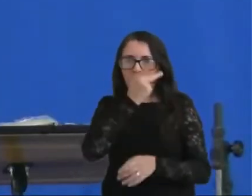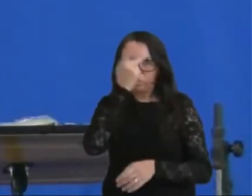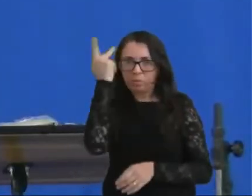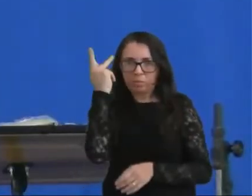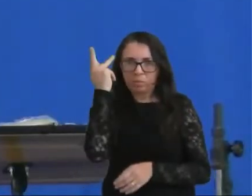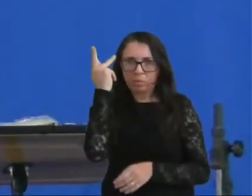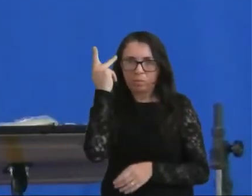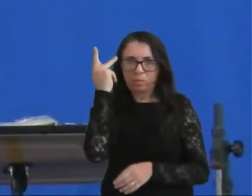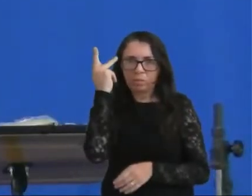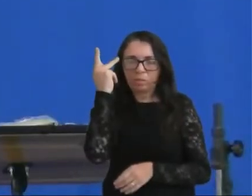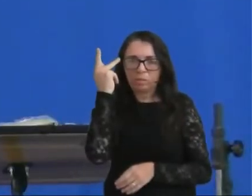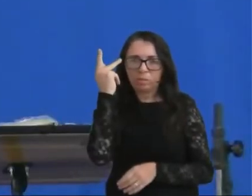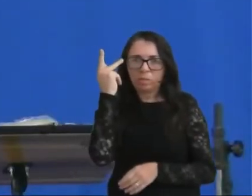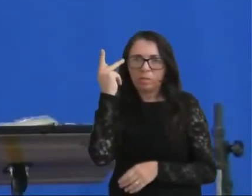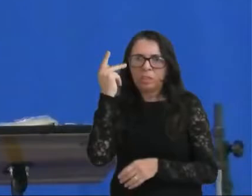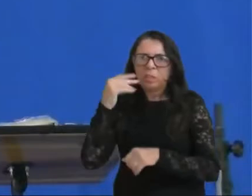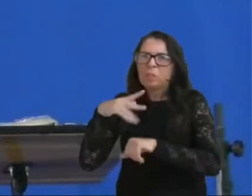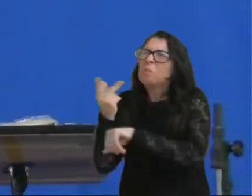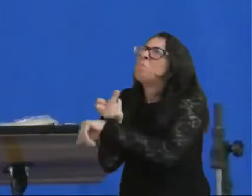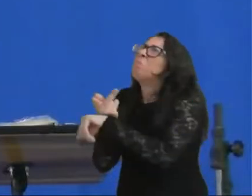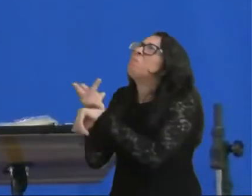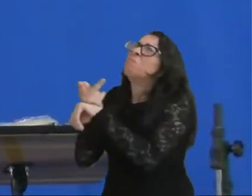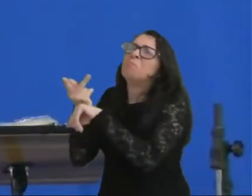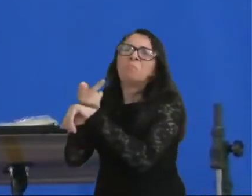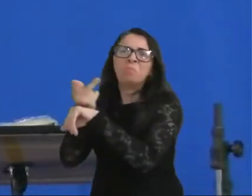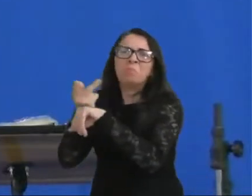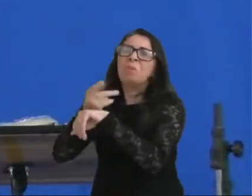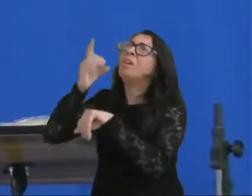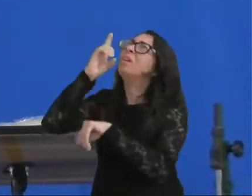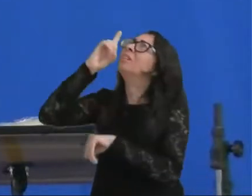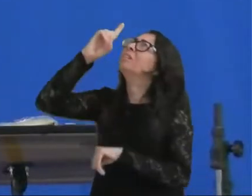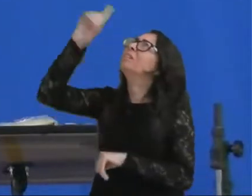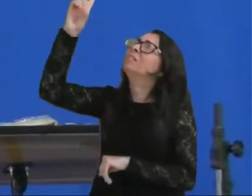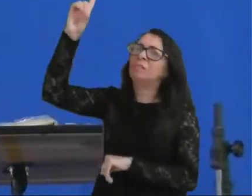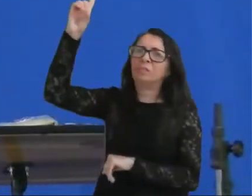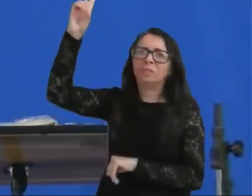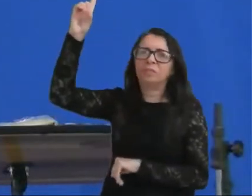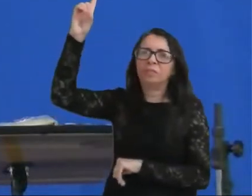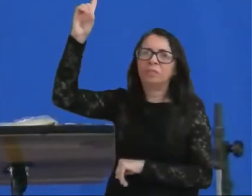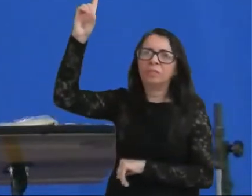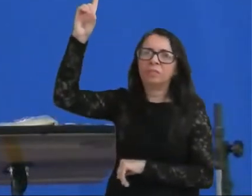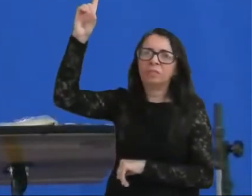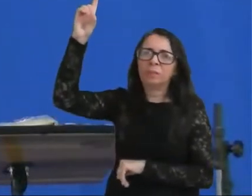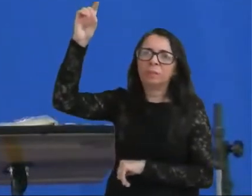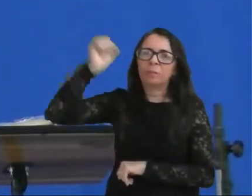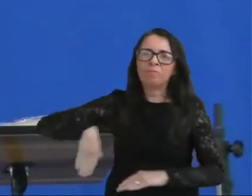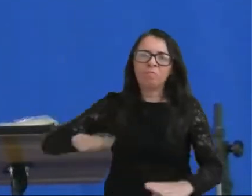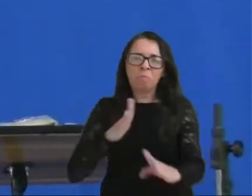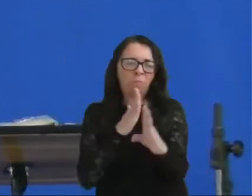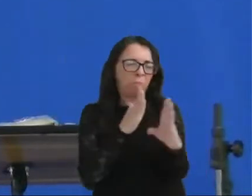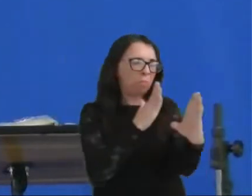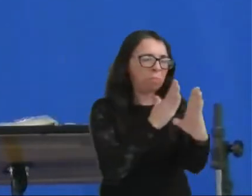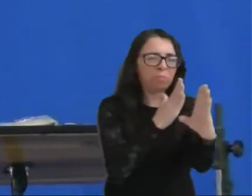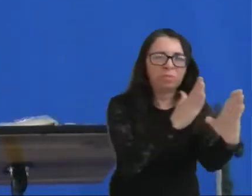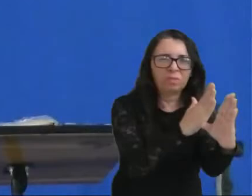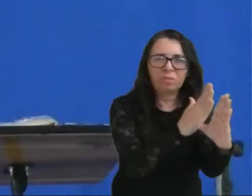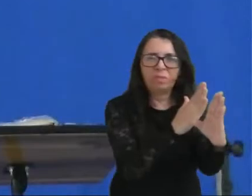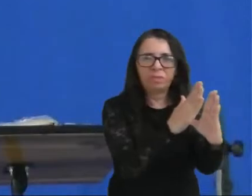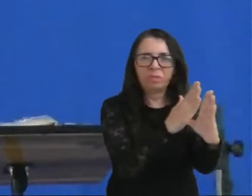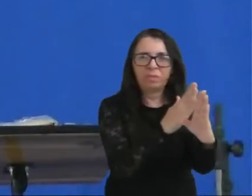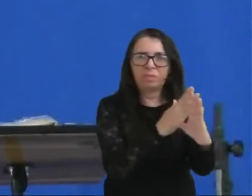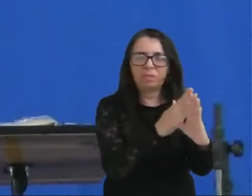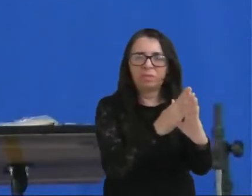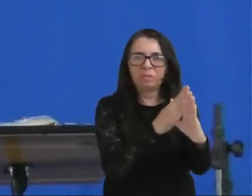sobre aquelas vidas que buscavam ser fiel a Deus, que buscavam realmente